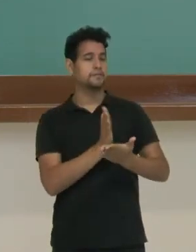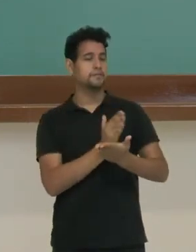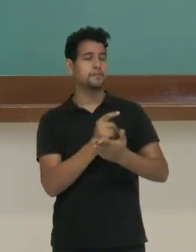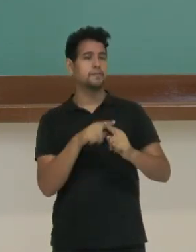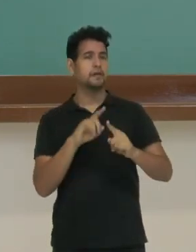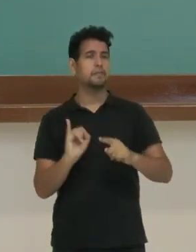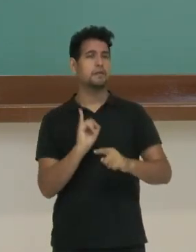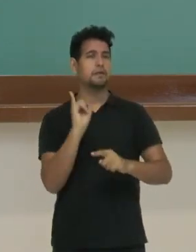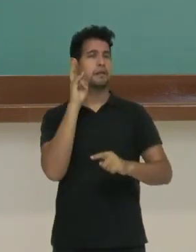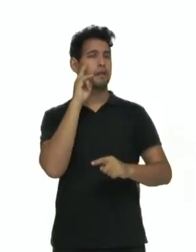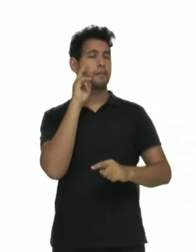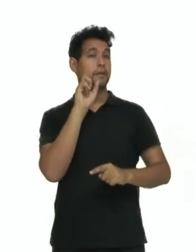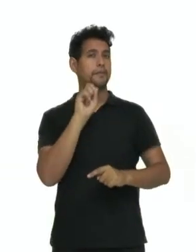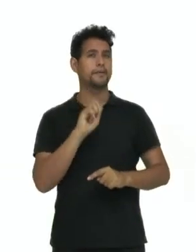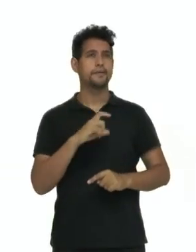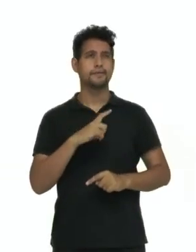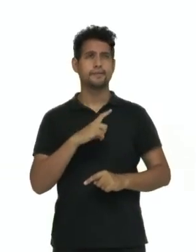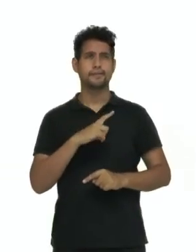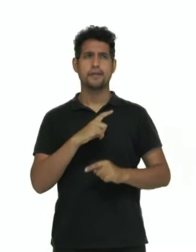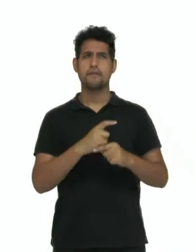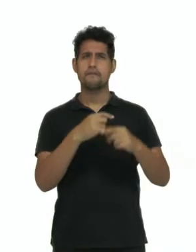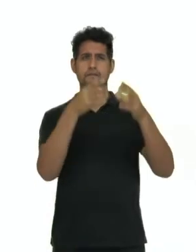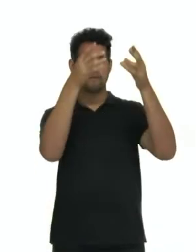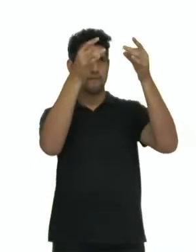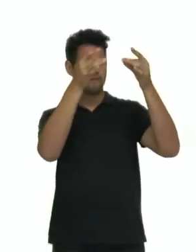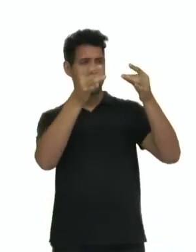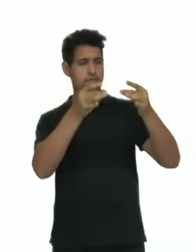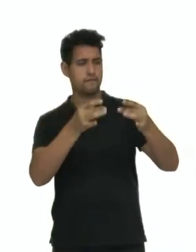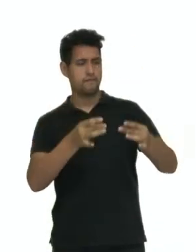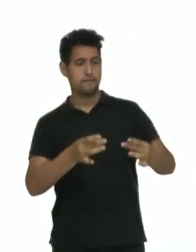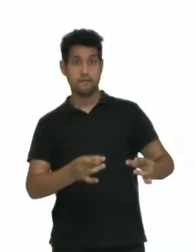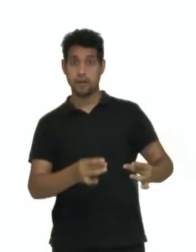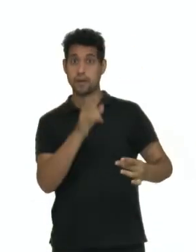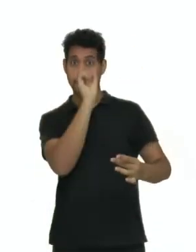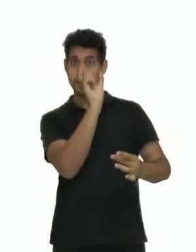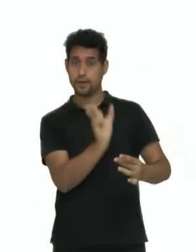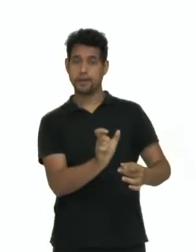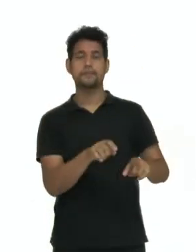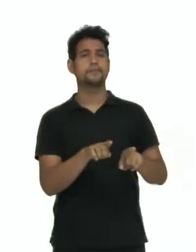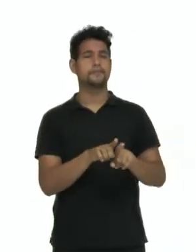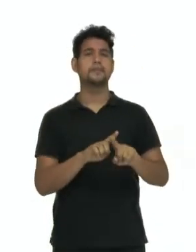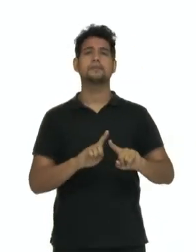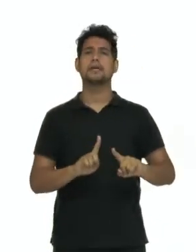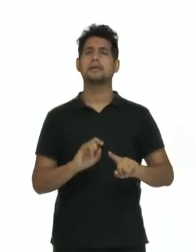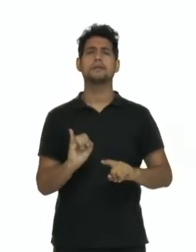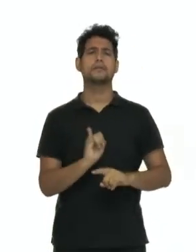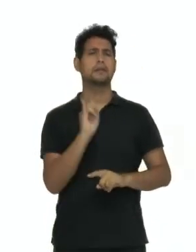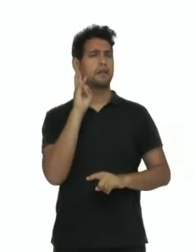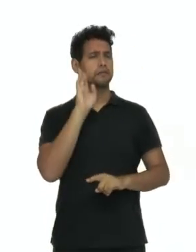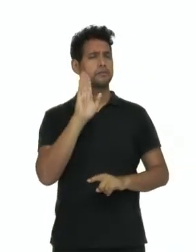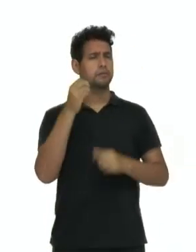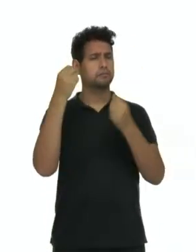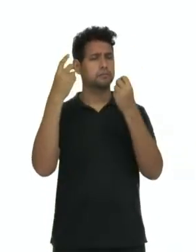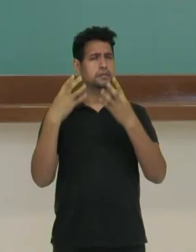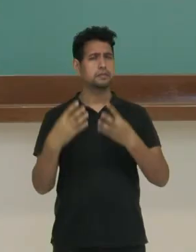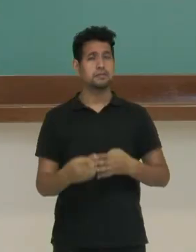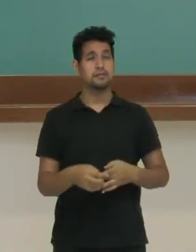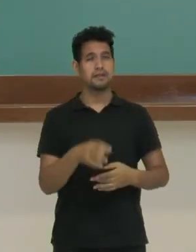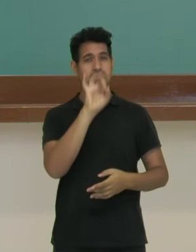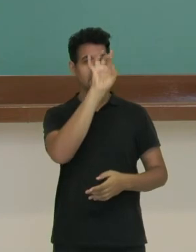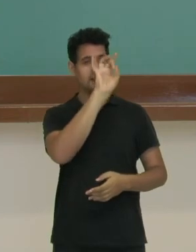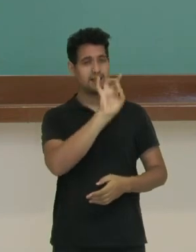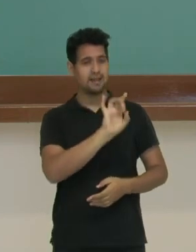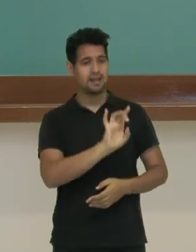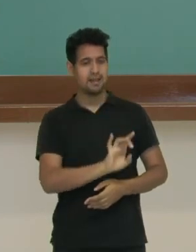Lembrando que nós temos aqui often, sometimes, usually, never, rarely e always. Lembrando que nós já falamos que cada advérbio de